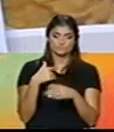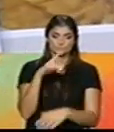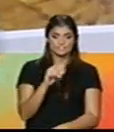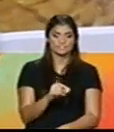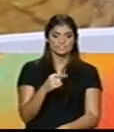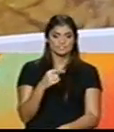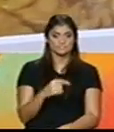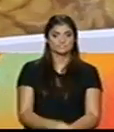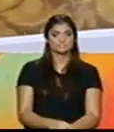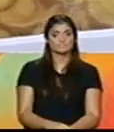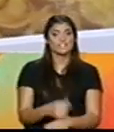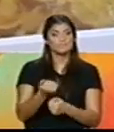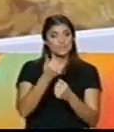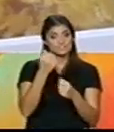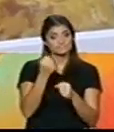também, é melhor, não é?